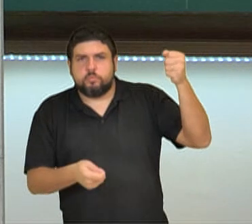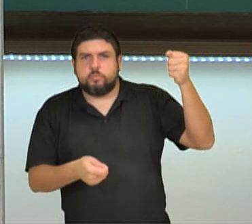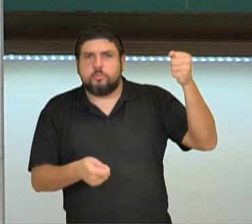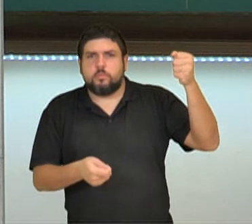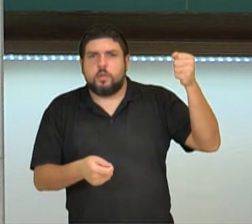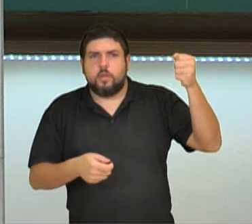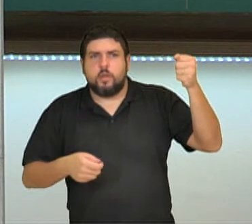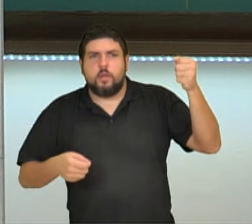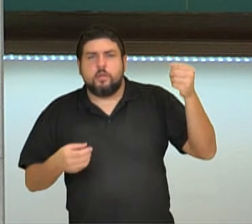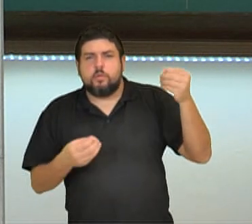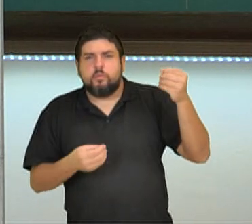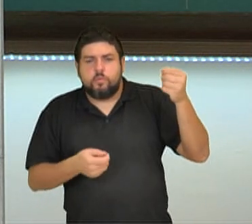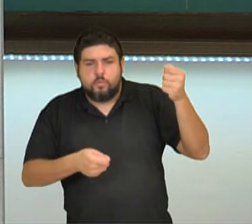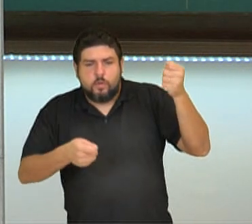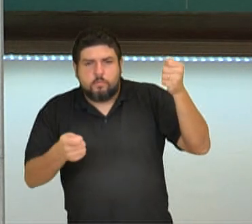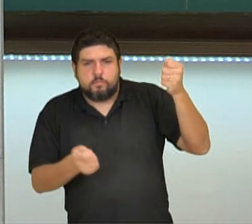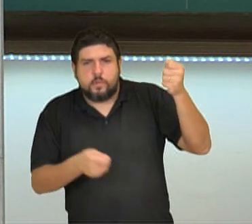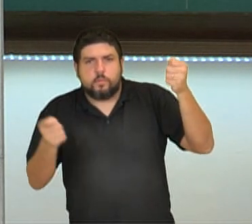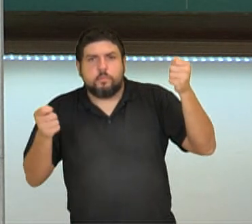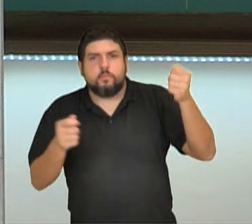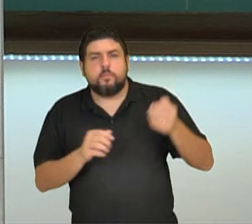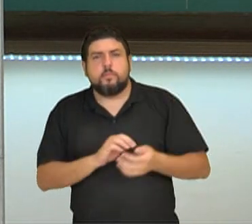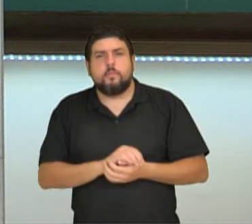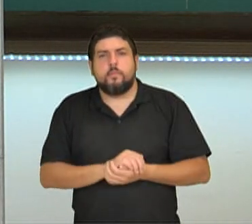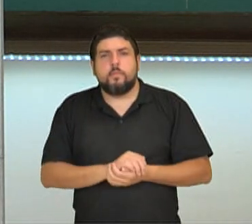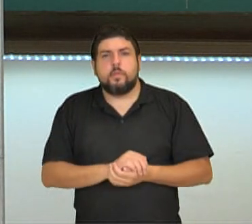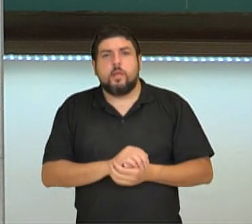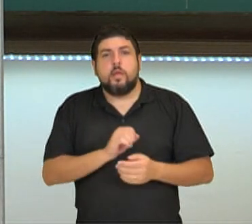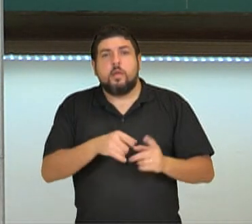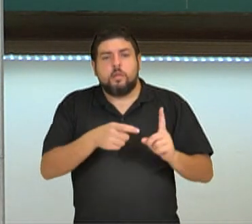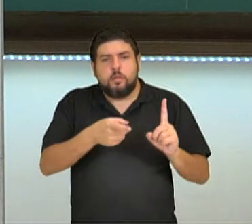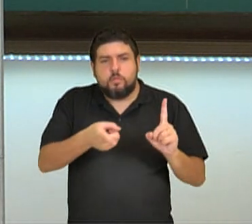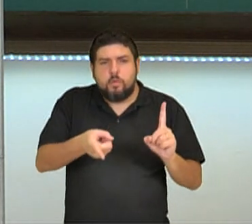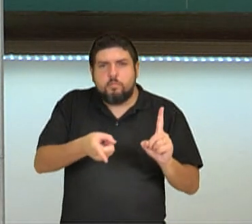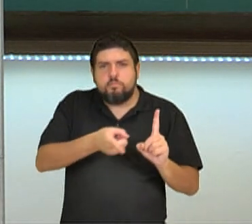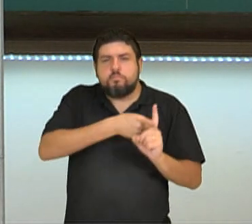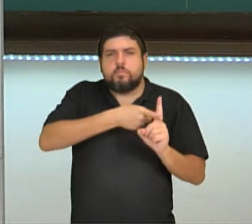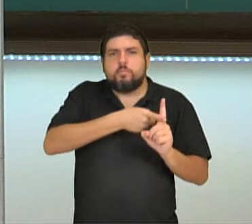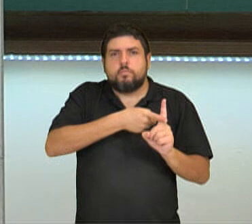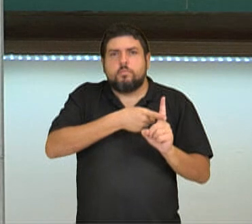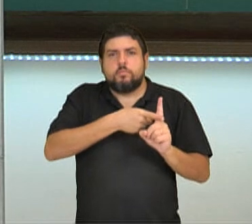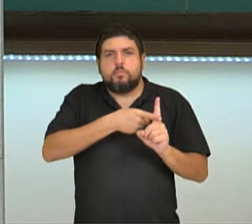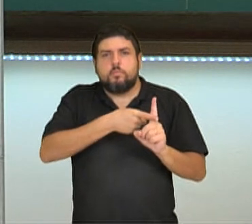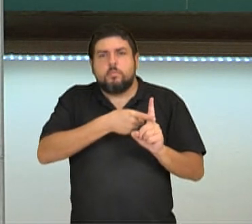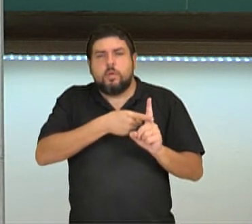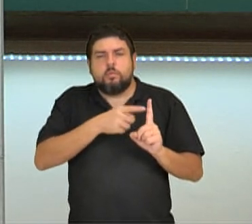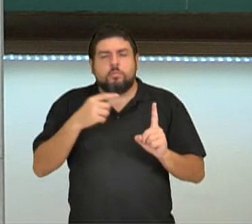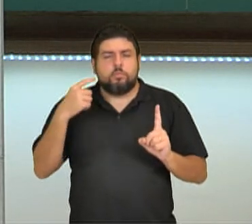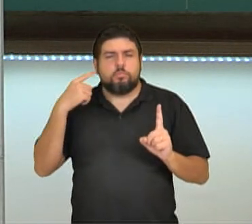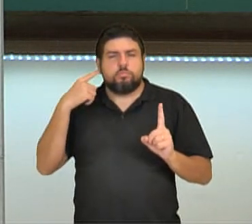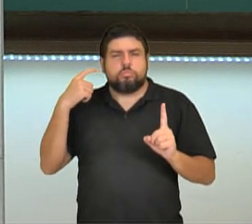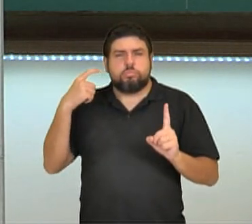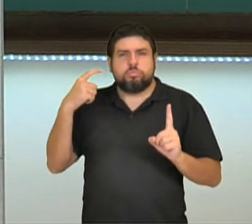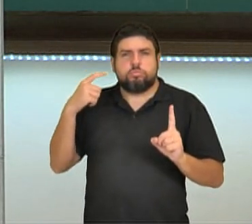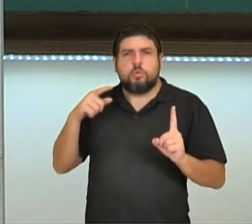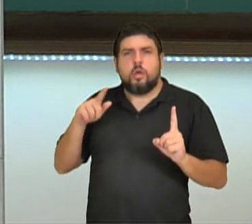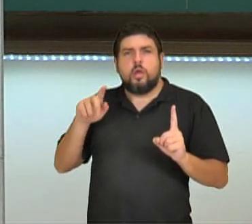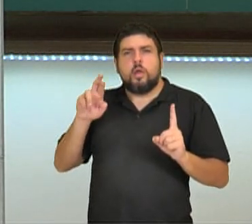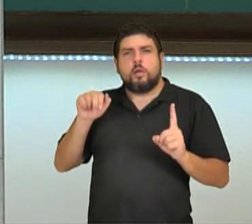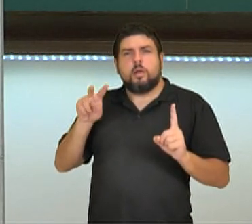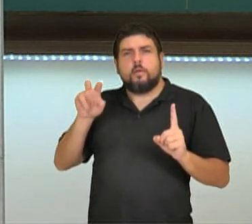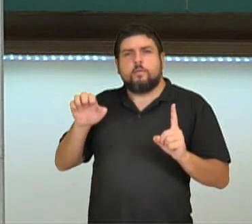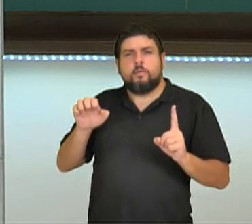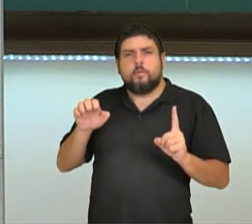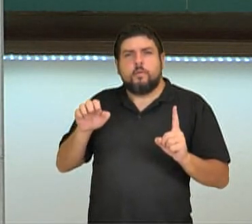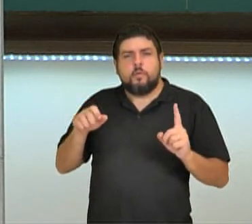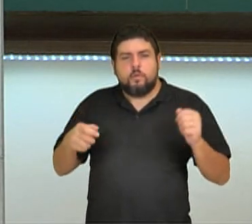encostar e soltar do arame. Se eu encosto, eu tiro um som mais grave do arame. Se eu solto o dobrão, o arame tira